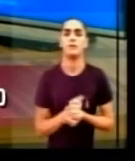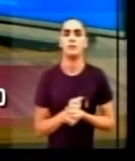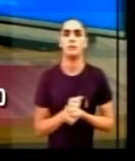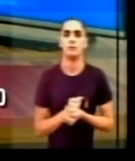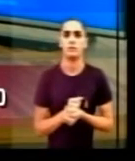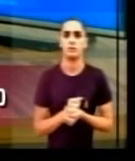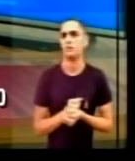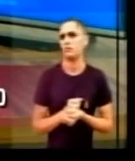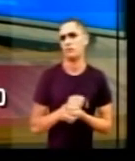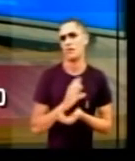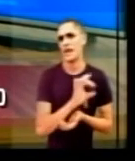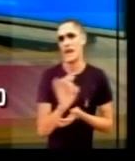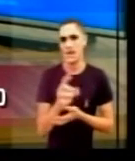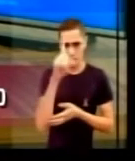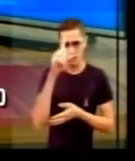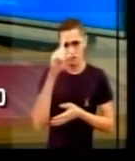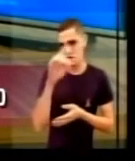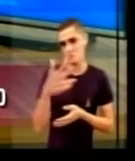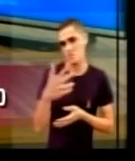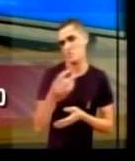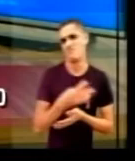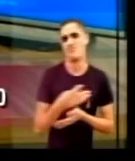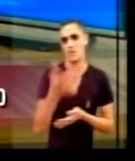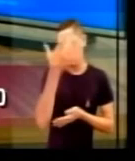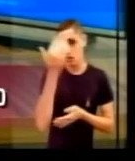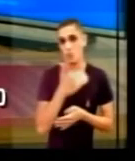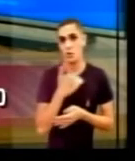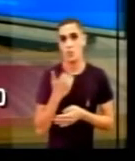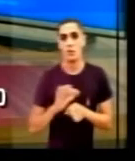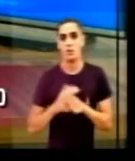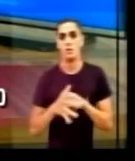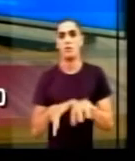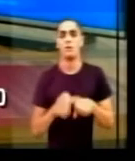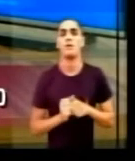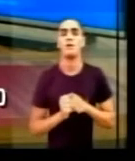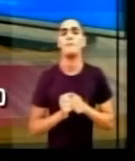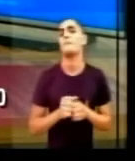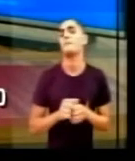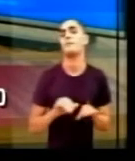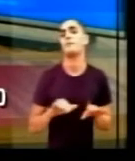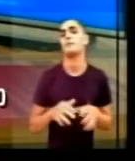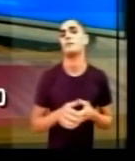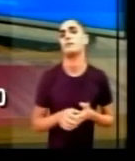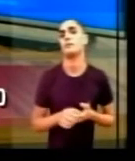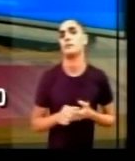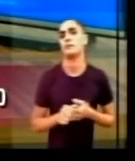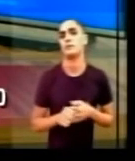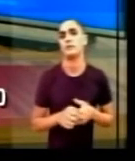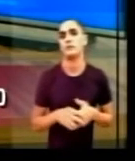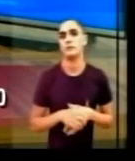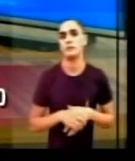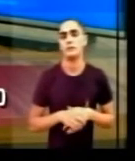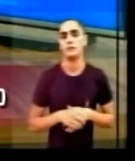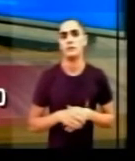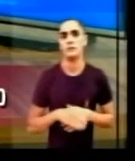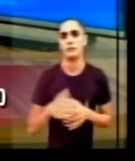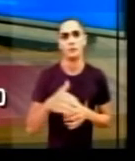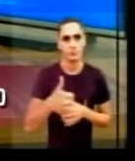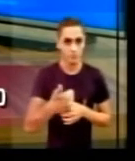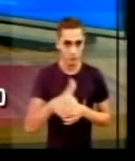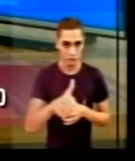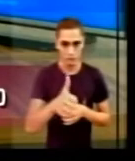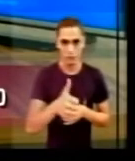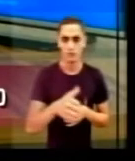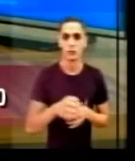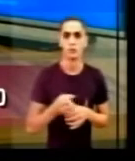por dia. Tá? E estamos com 11 de síndrome respiratória